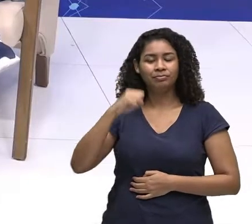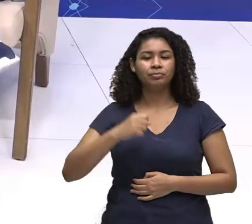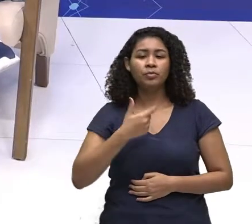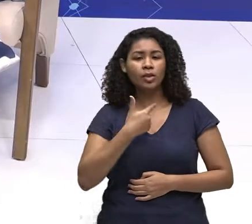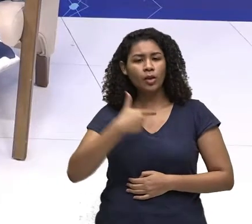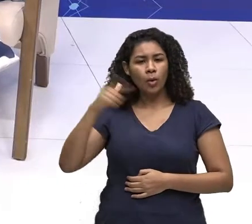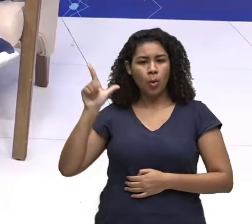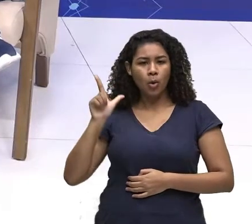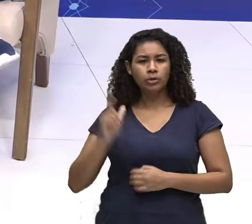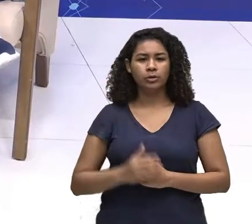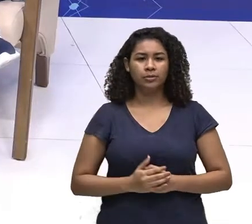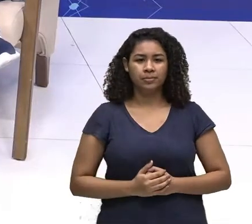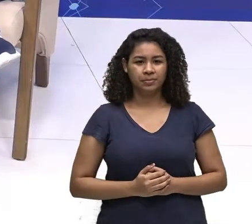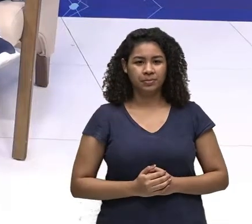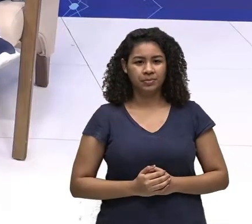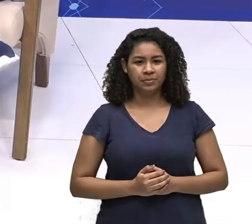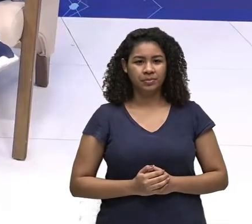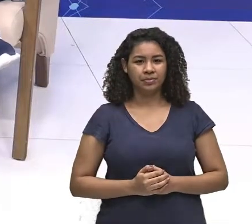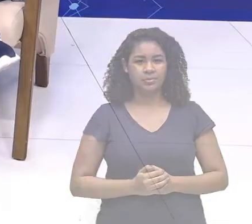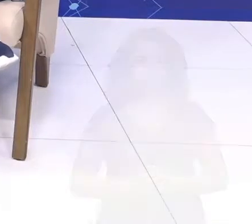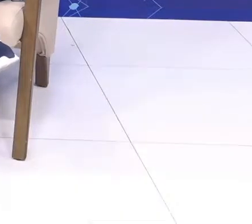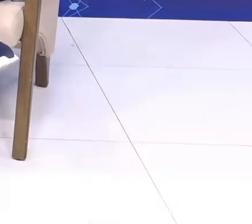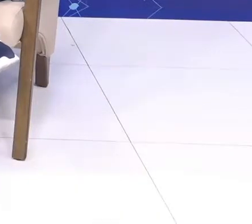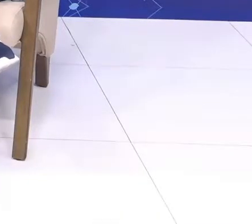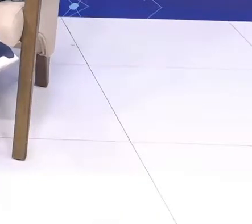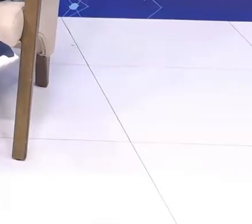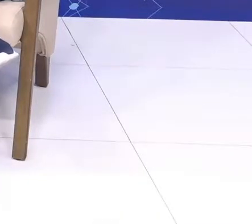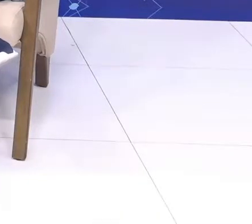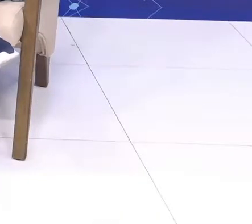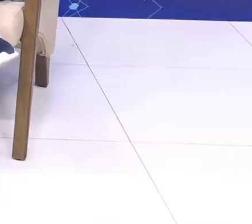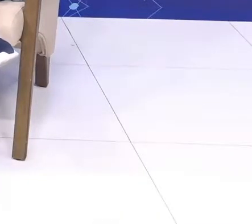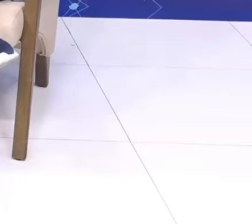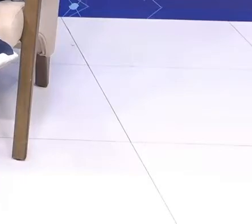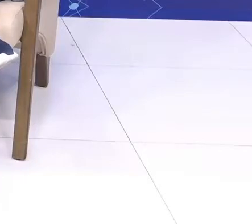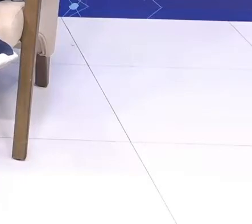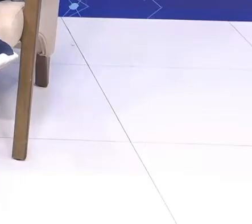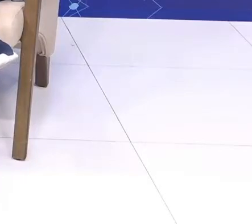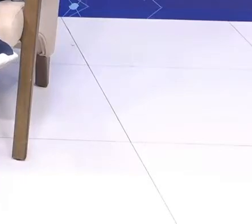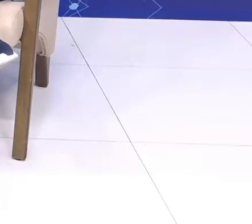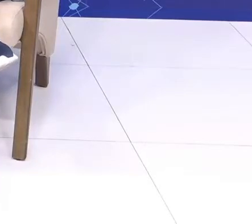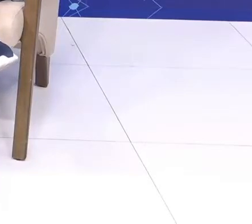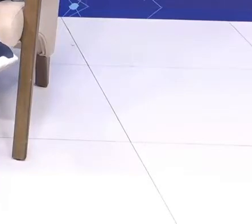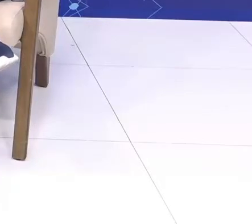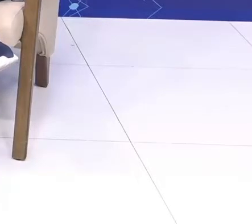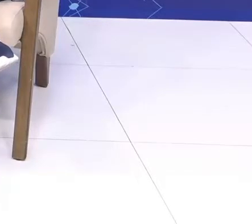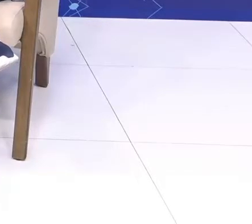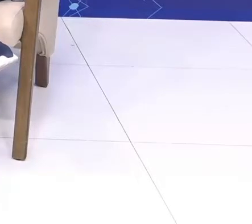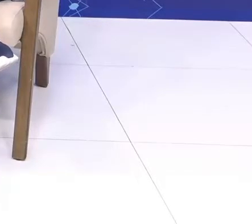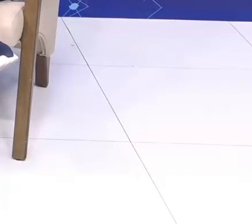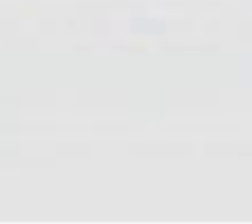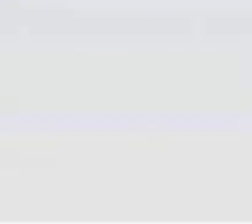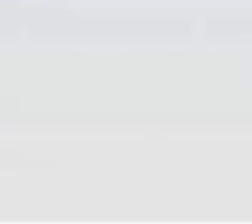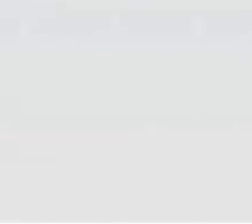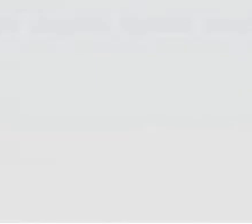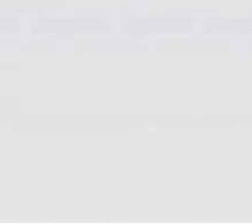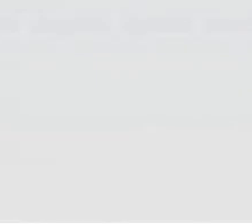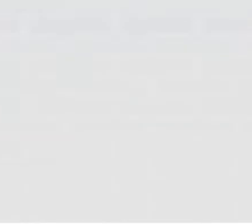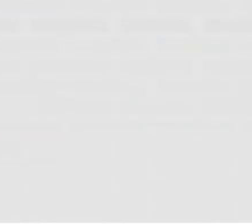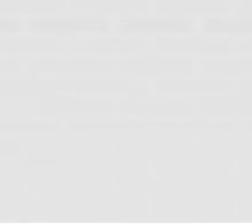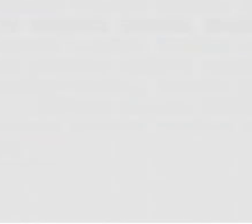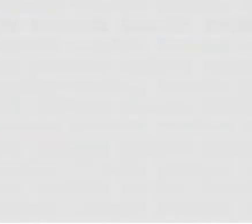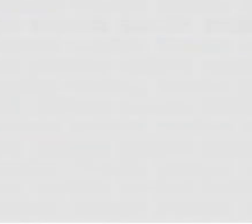que você desenvolve a partir disso são as análises e incorporações dos valores próprios. Considerar seus valores em situações